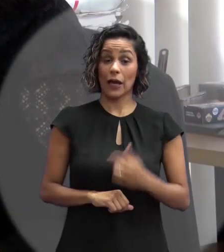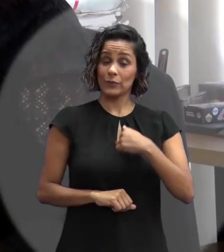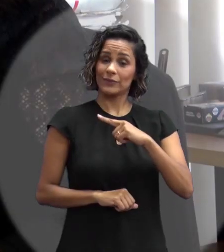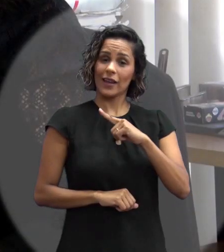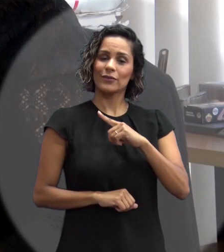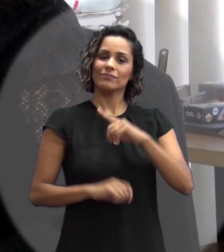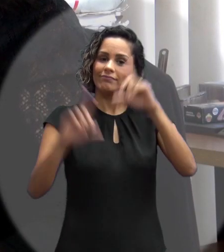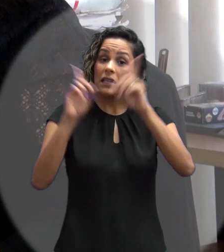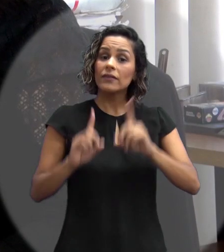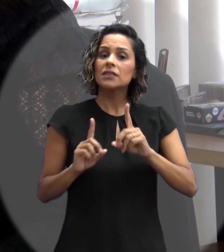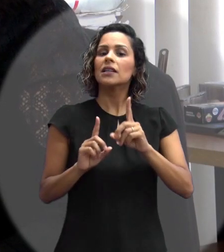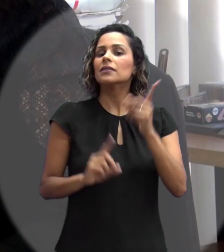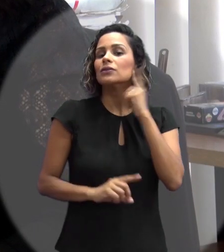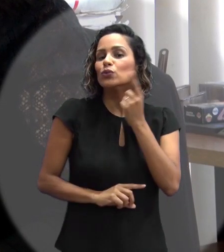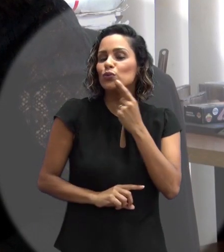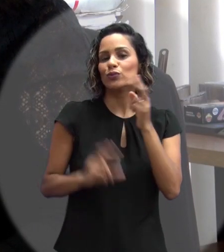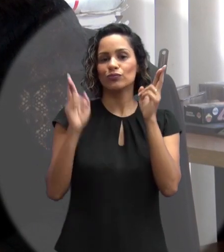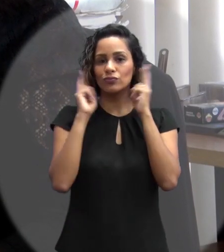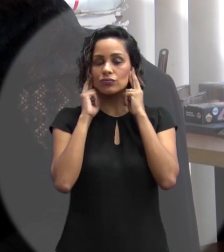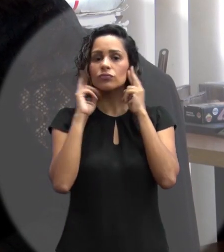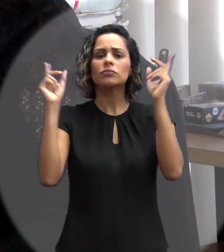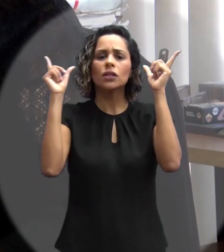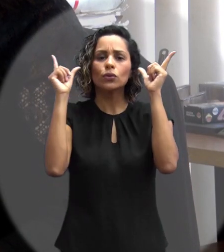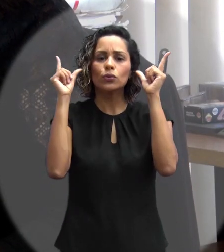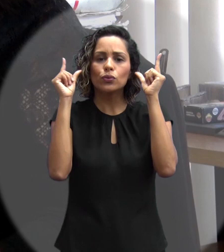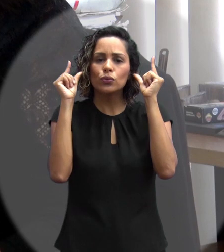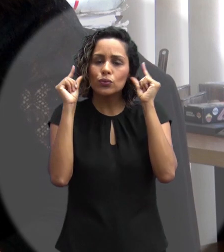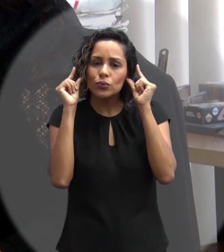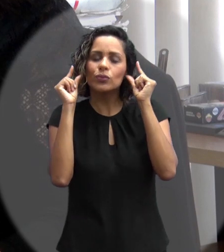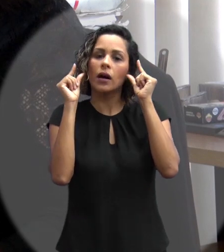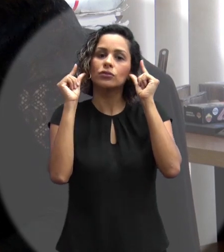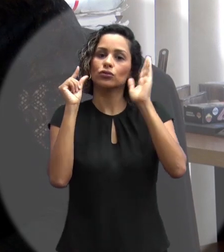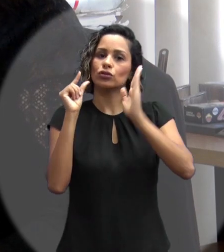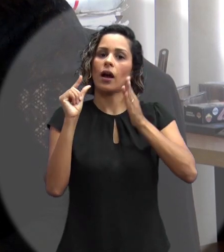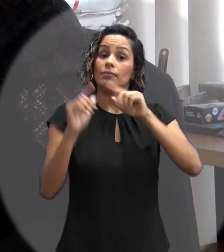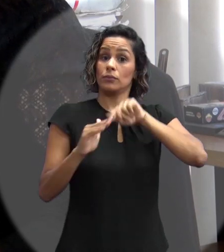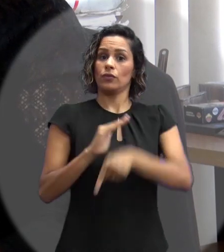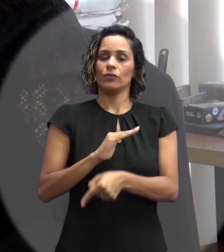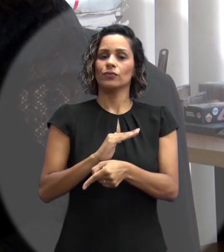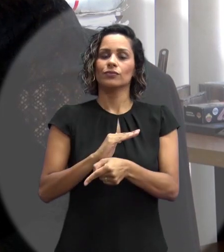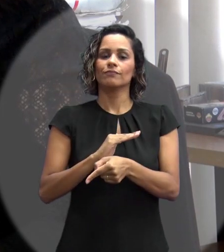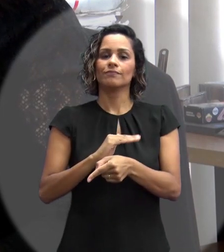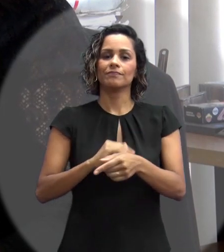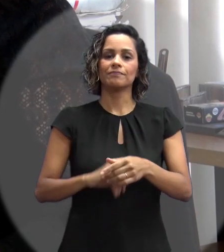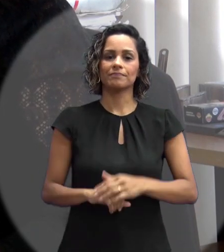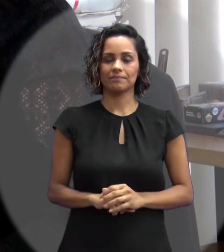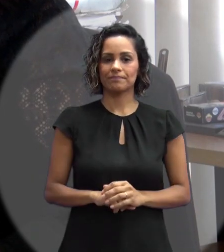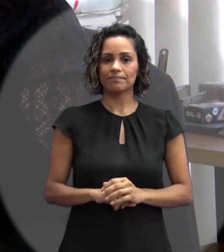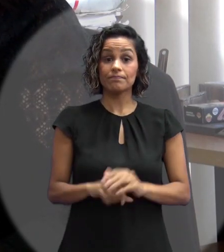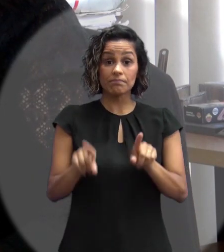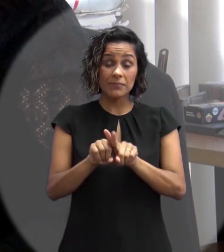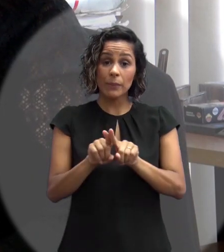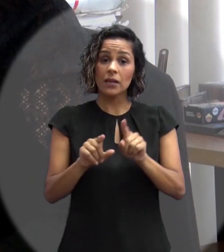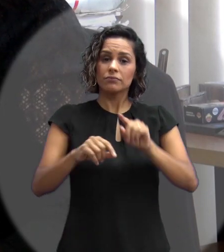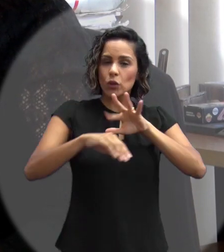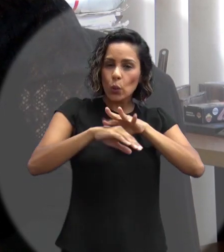Eu tenho uma deficiência auditiva bilateral, grau moderado, severo a profundo. E